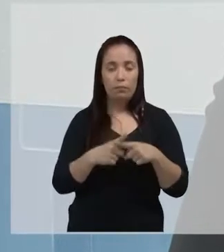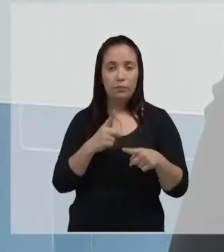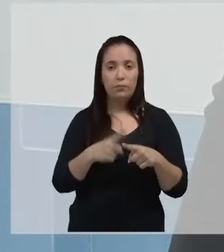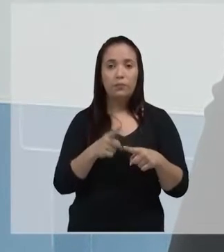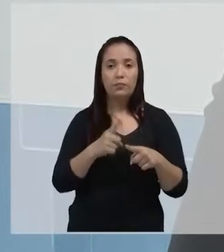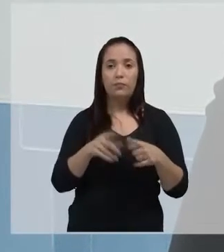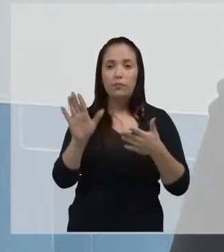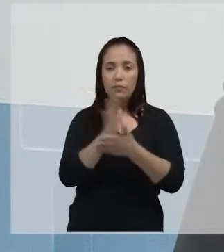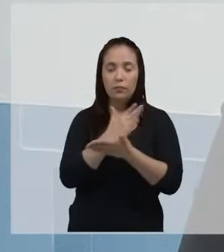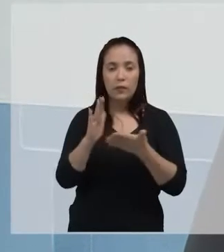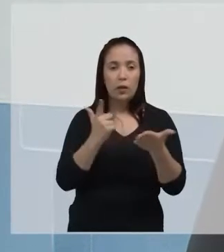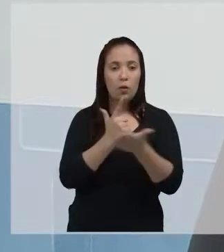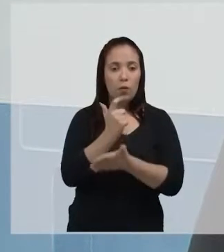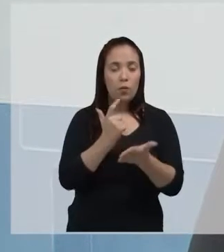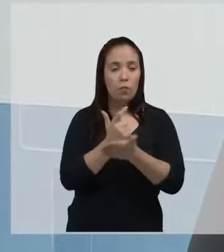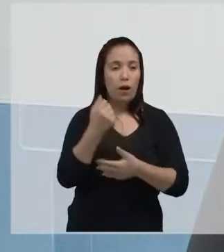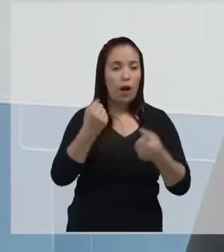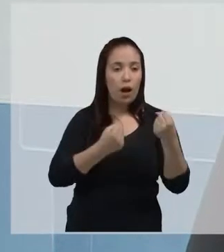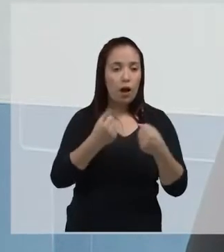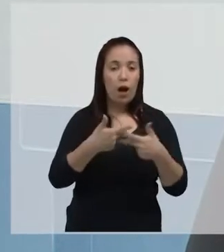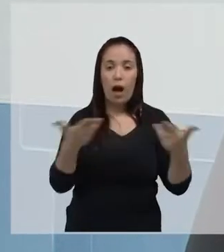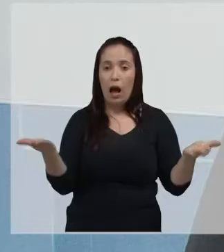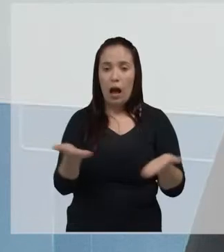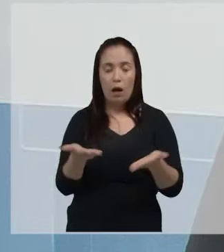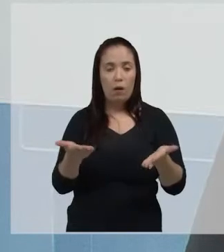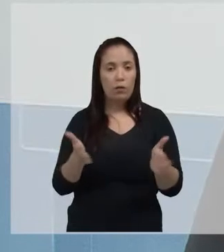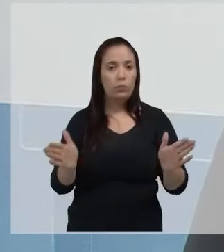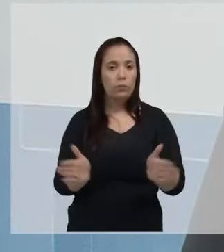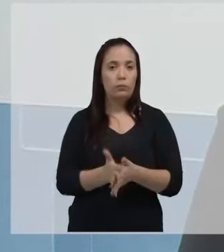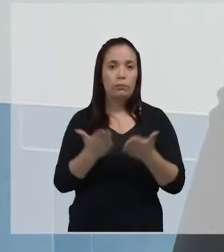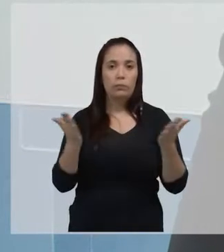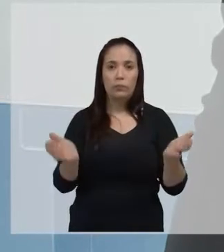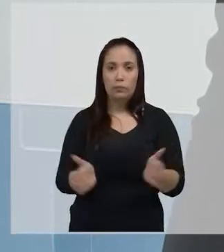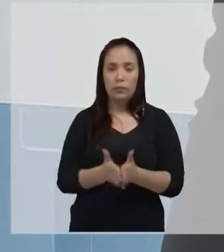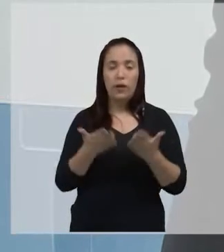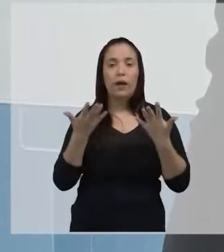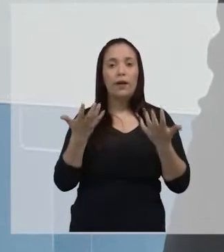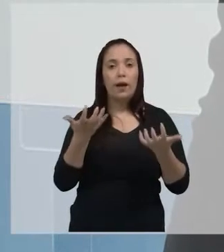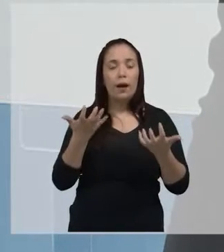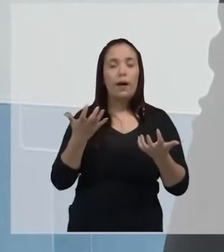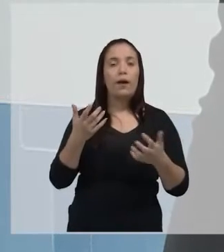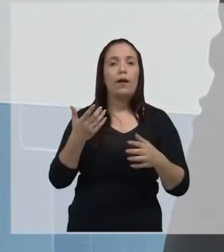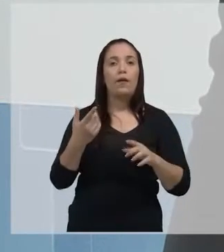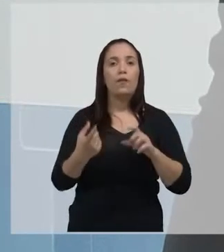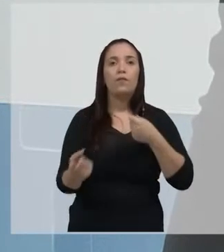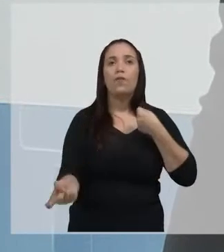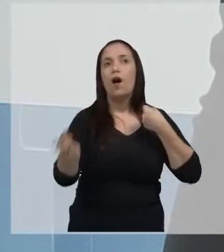andar de carro, hoje não andam mais nem de moto. E eles têm saudade do tempo do Lula.